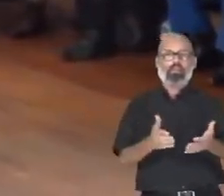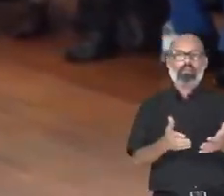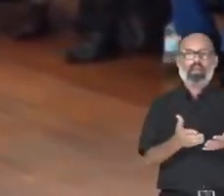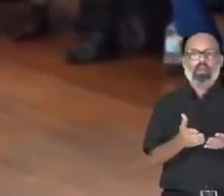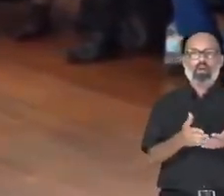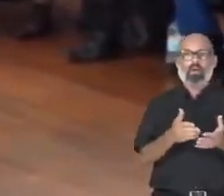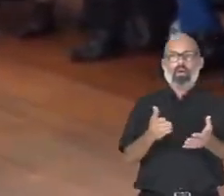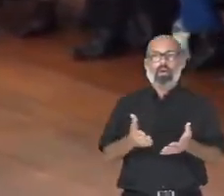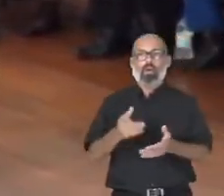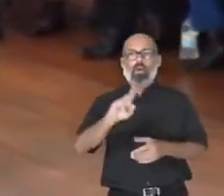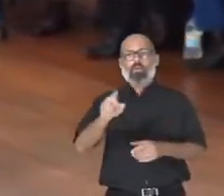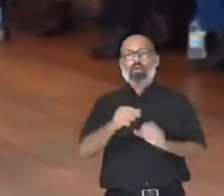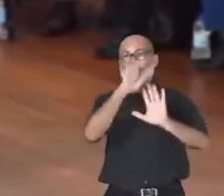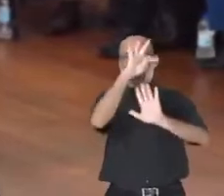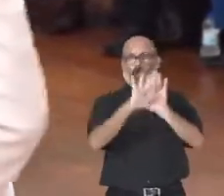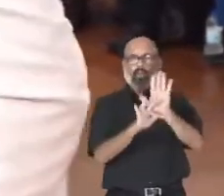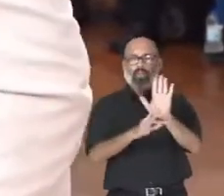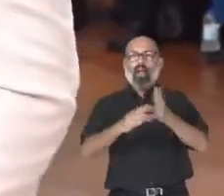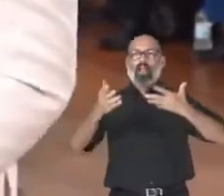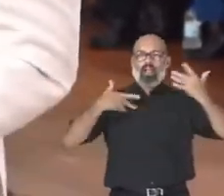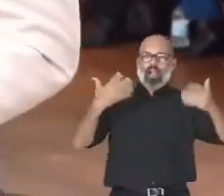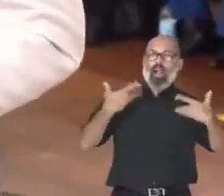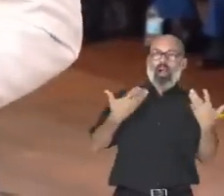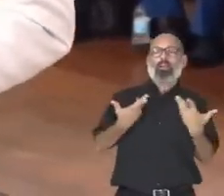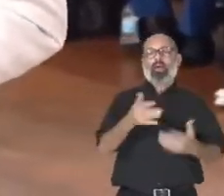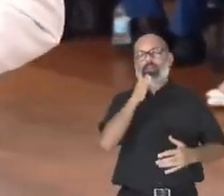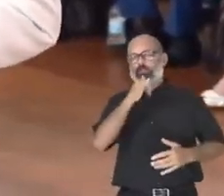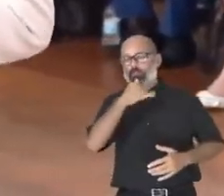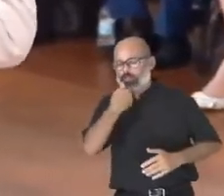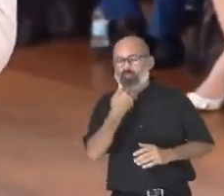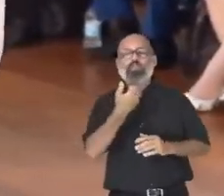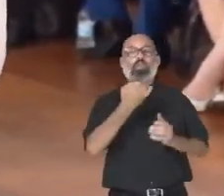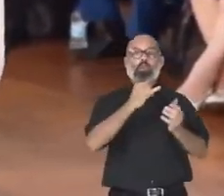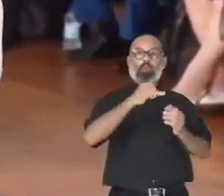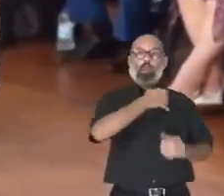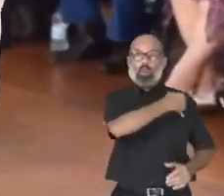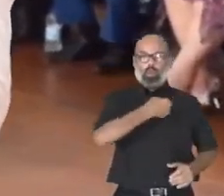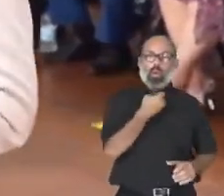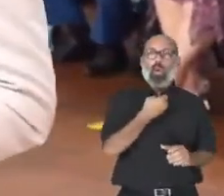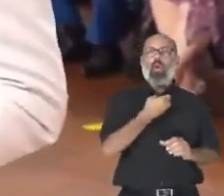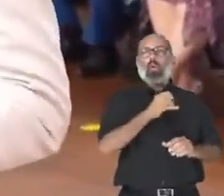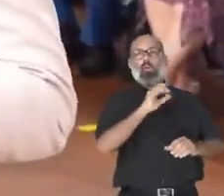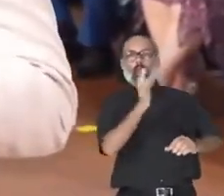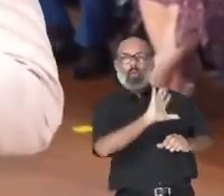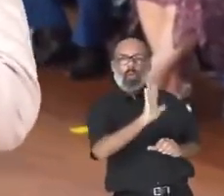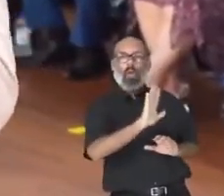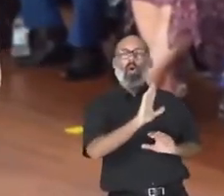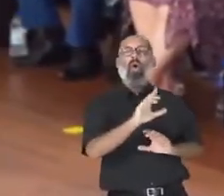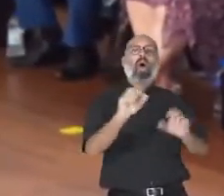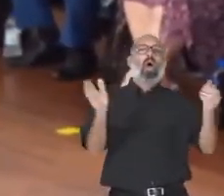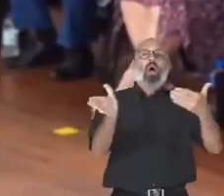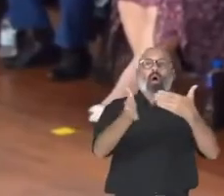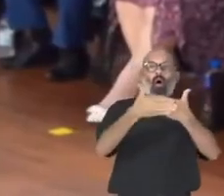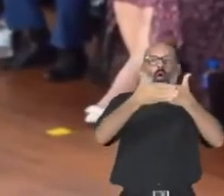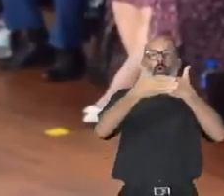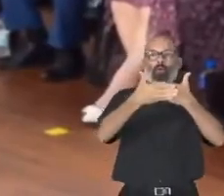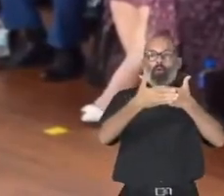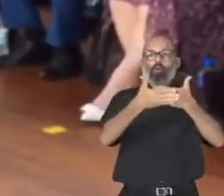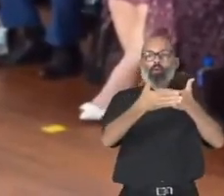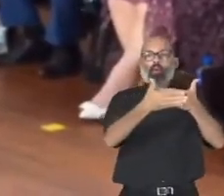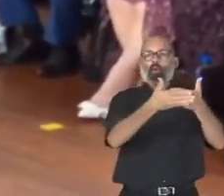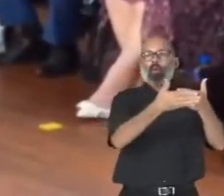texto triste. João 14 é um texto de despedida, é o fechamento de um